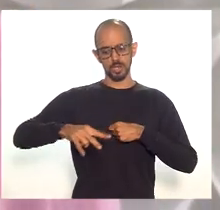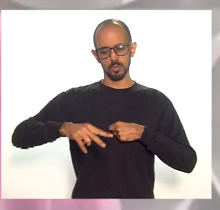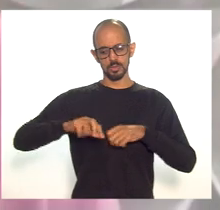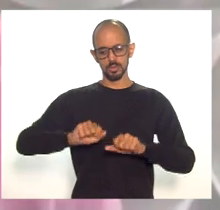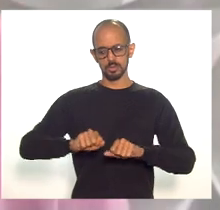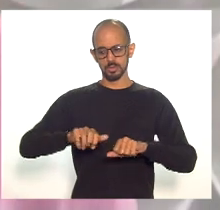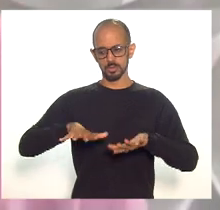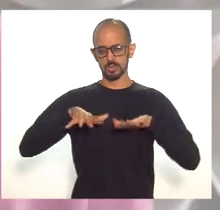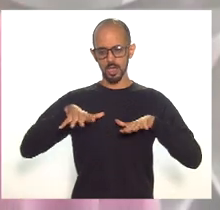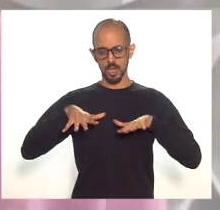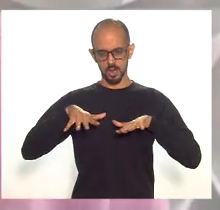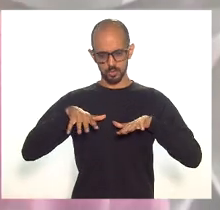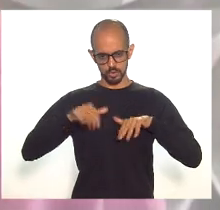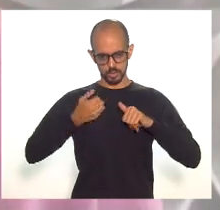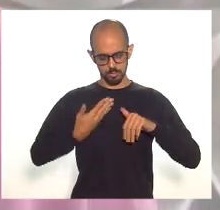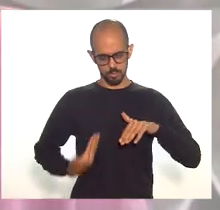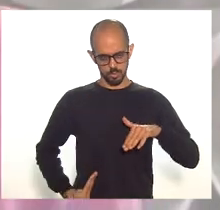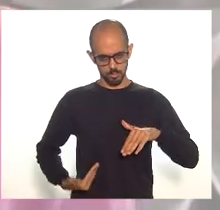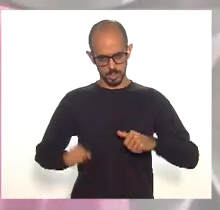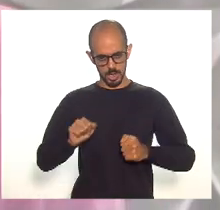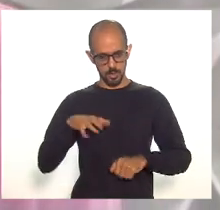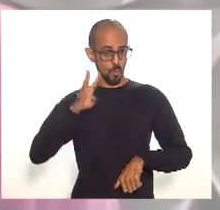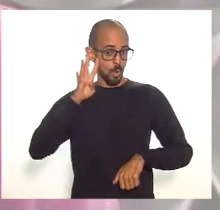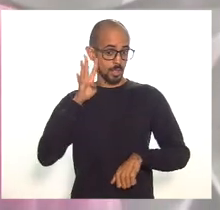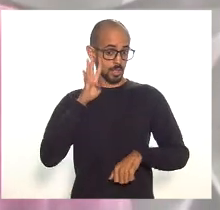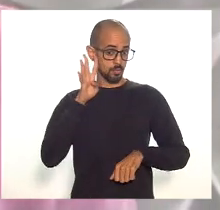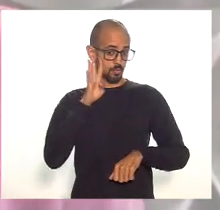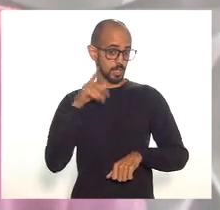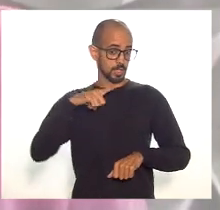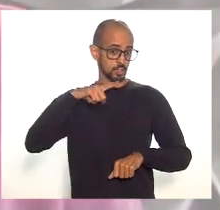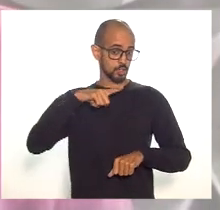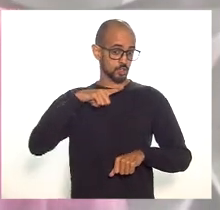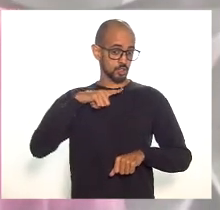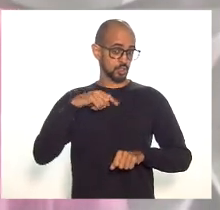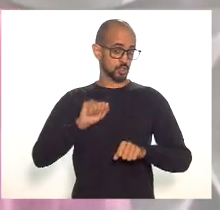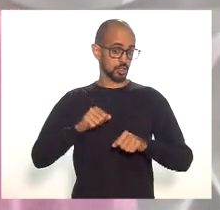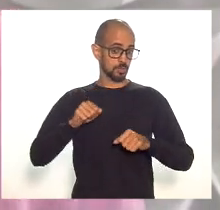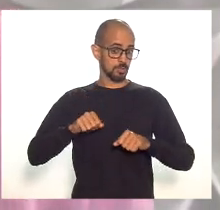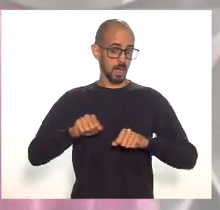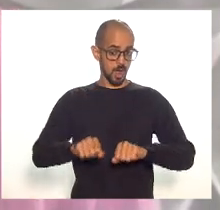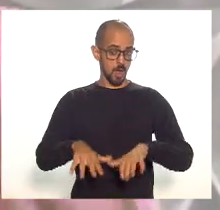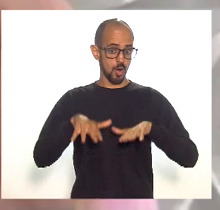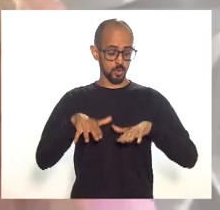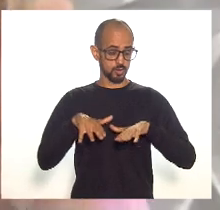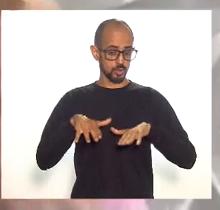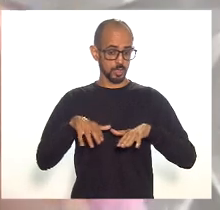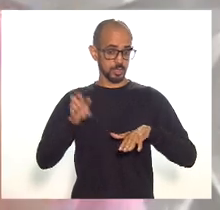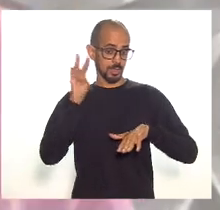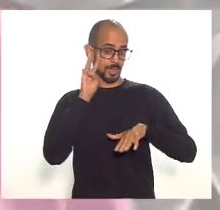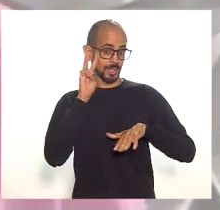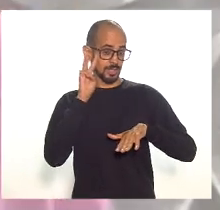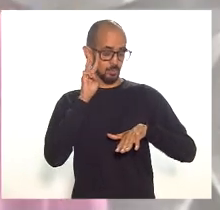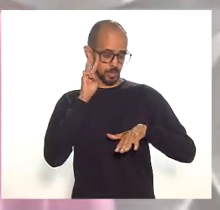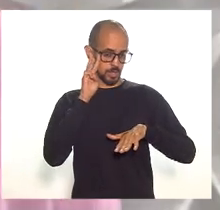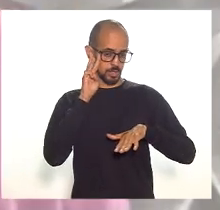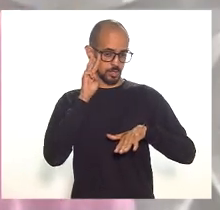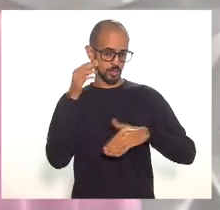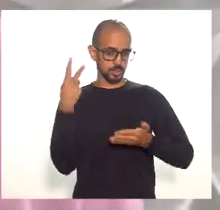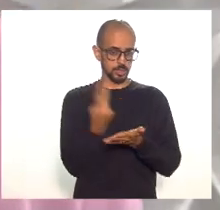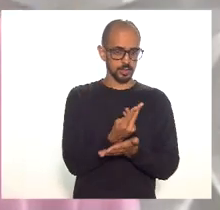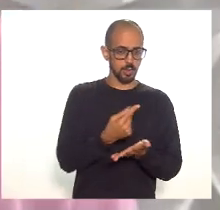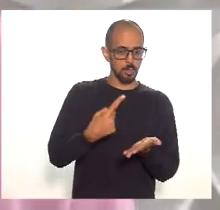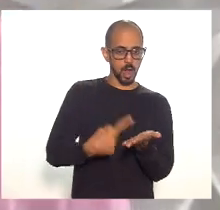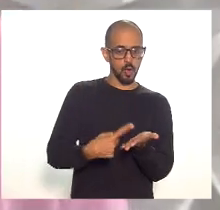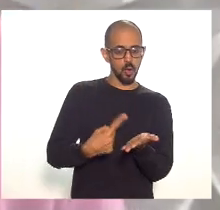Nós tínhamos passado na quarta-feira por uma audiência de conciliação com a 23ª Vara Federal. Naquela audiência